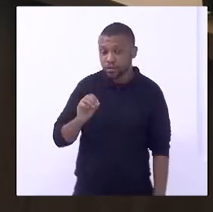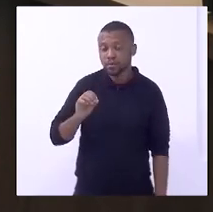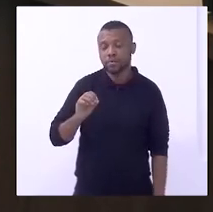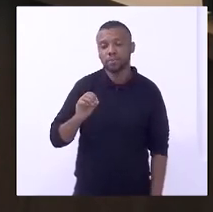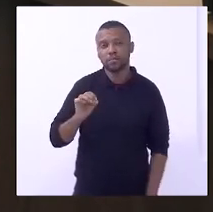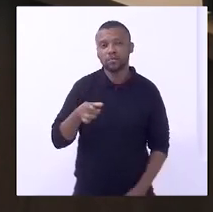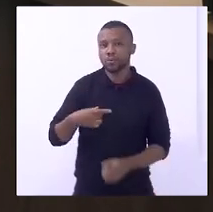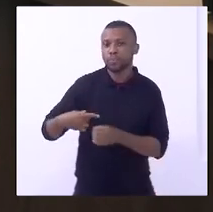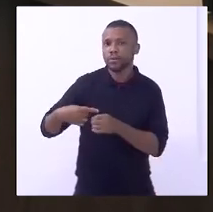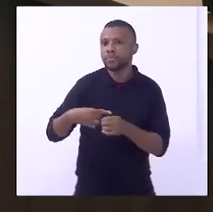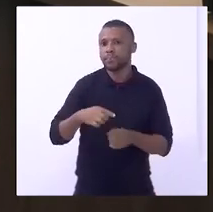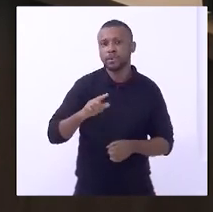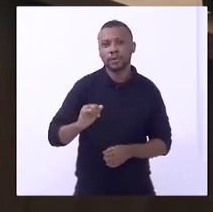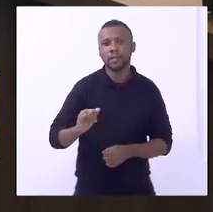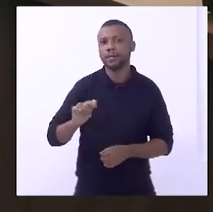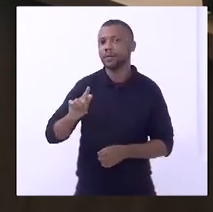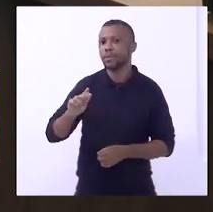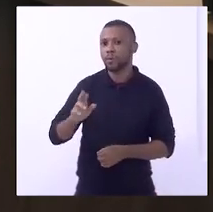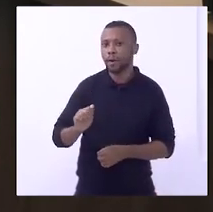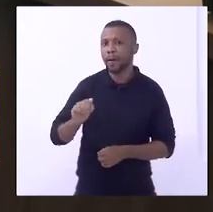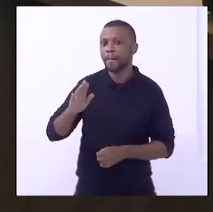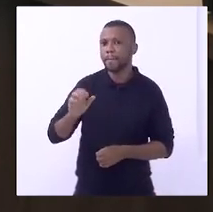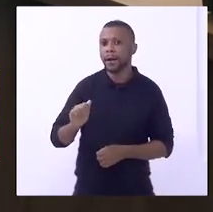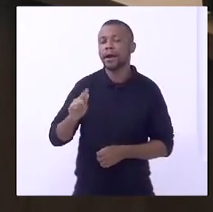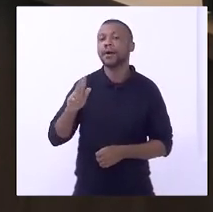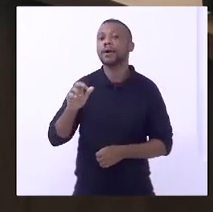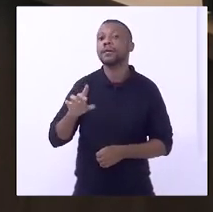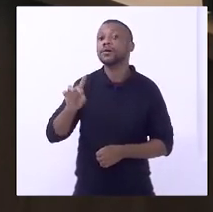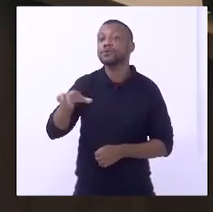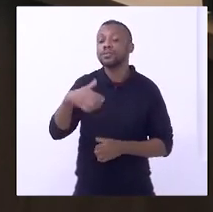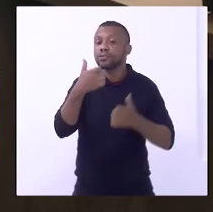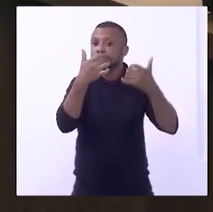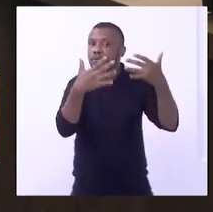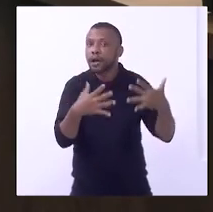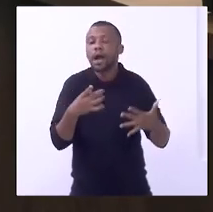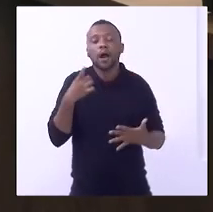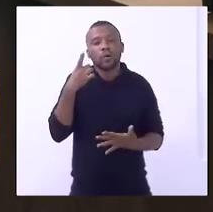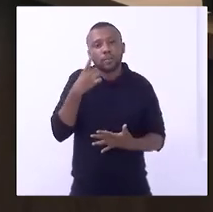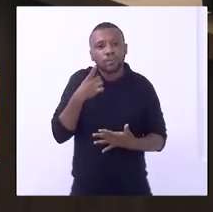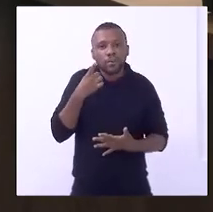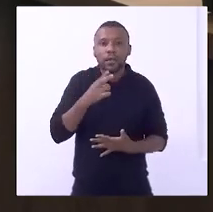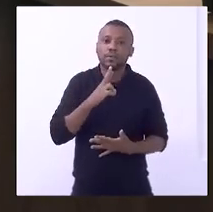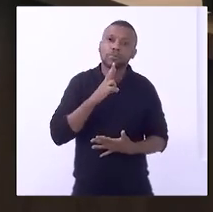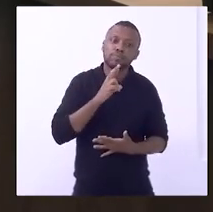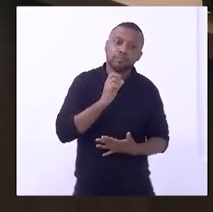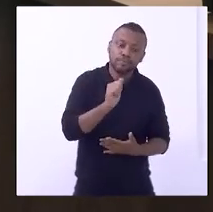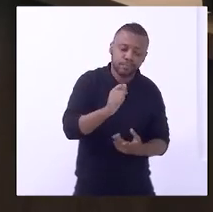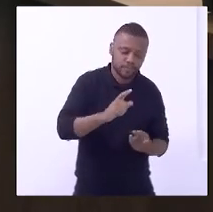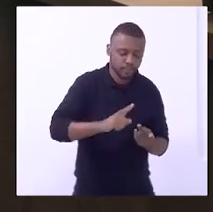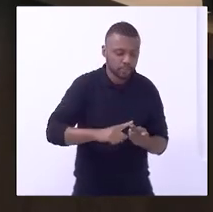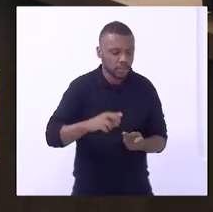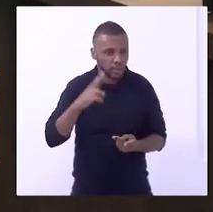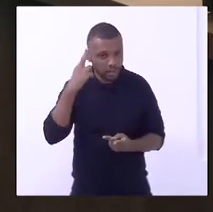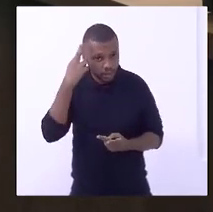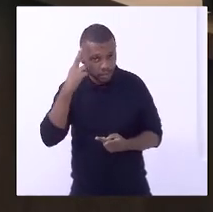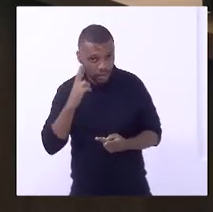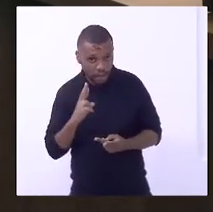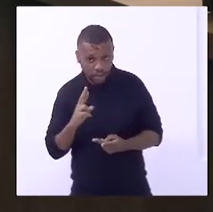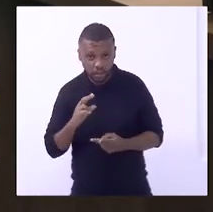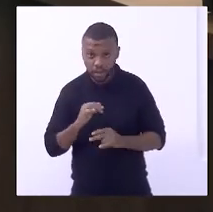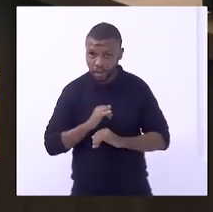hoje, e dizer para o deputado Rodrigo Amorim, deputada Renata Souza, que nós não